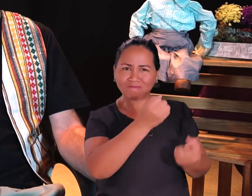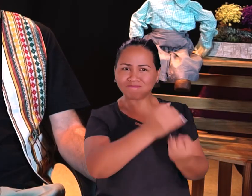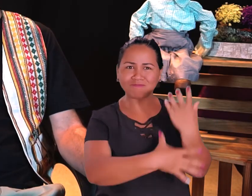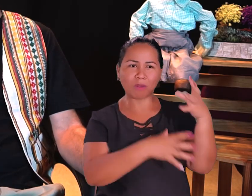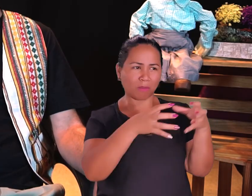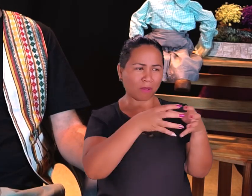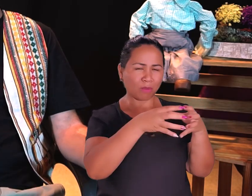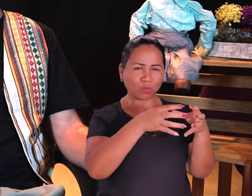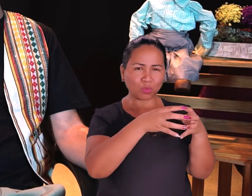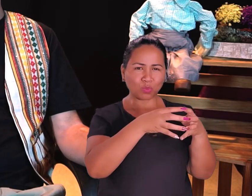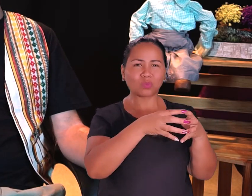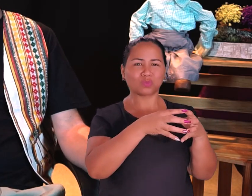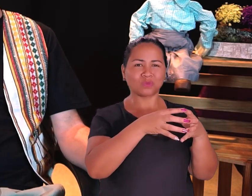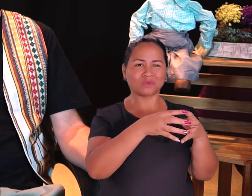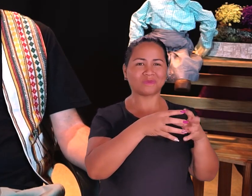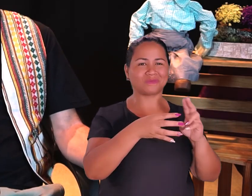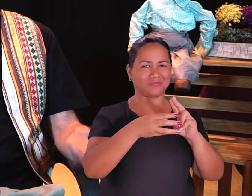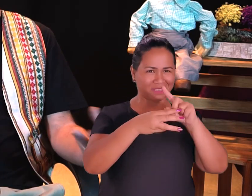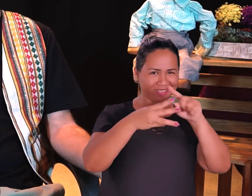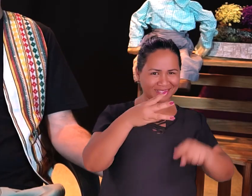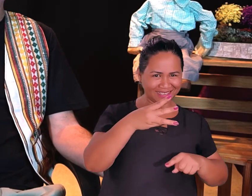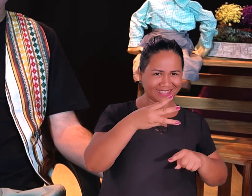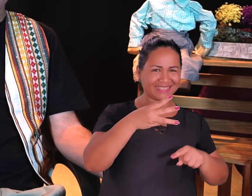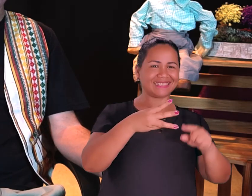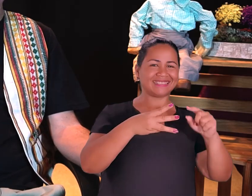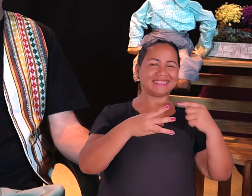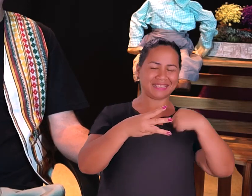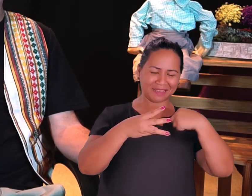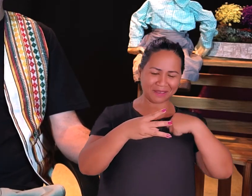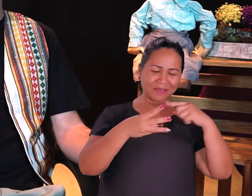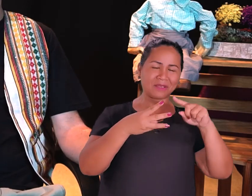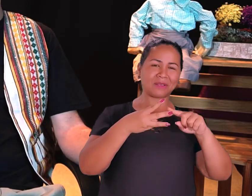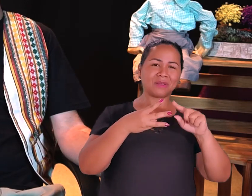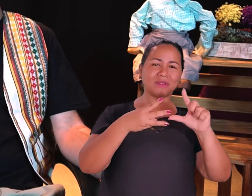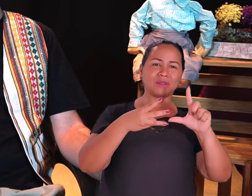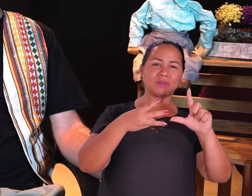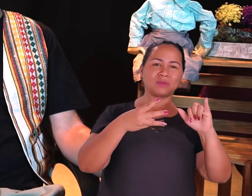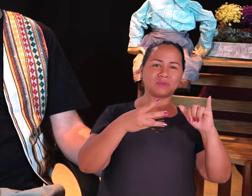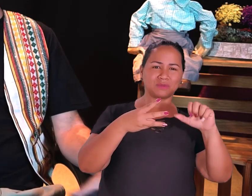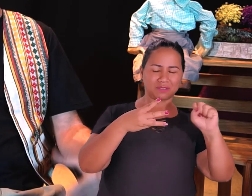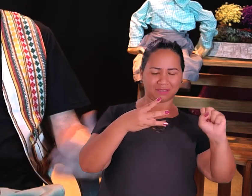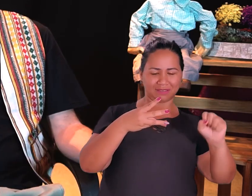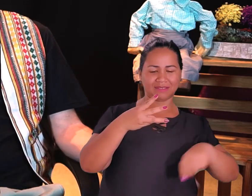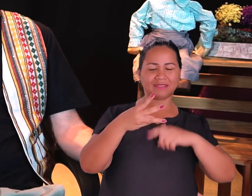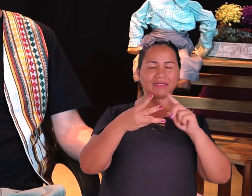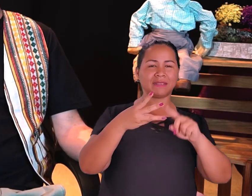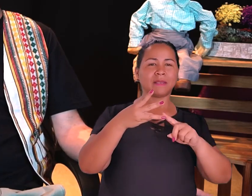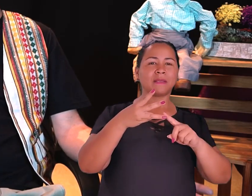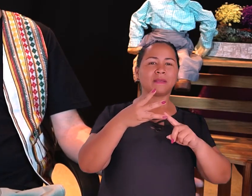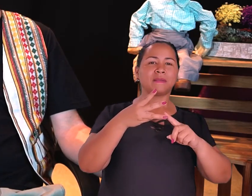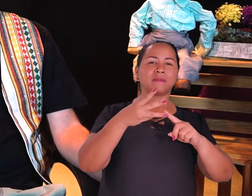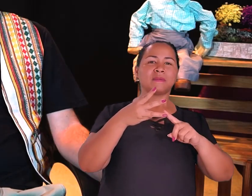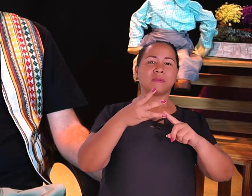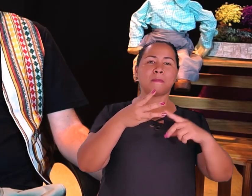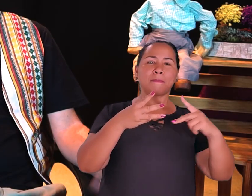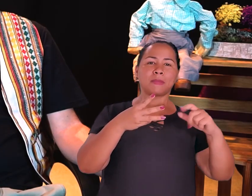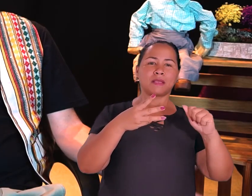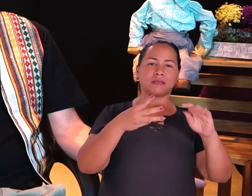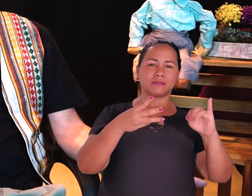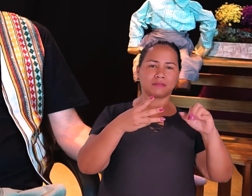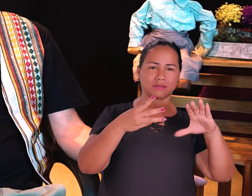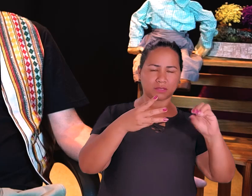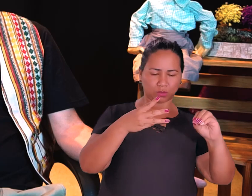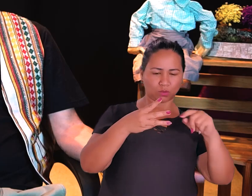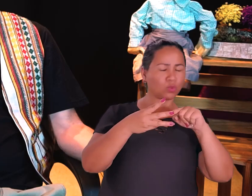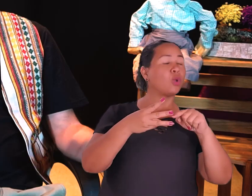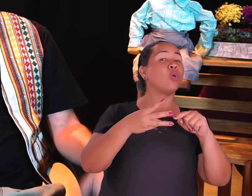do Baú. Era eu, o Luiz Cláudio e o Cristóvão Patrício, e nós formamos o grupo Trapo do Baú. E aí,